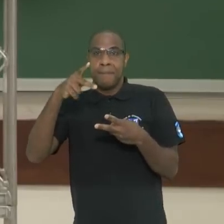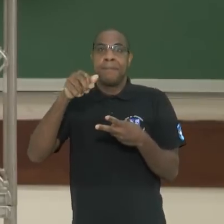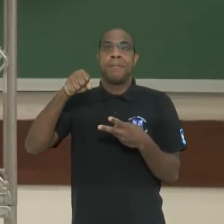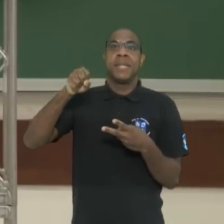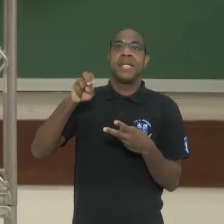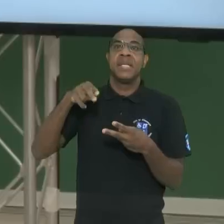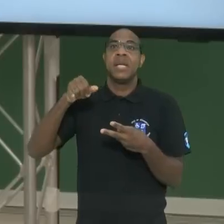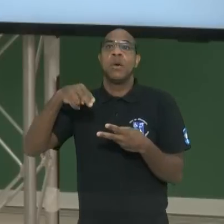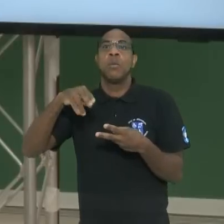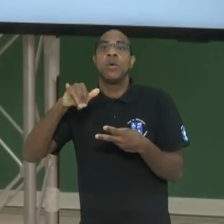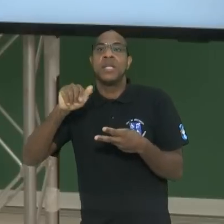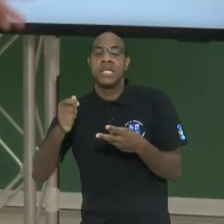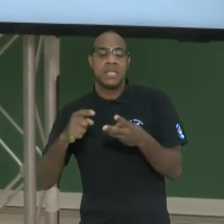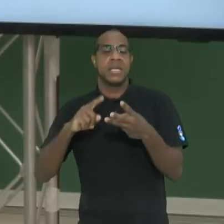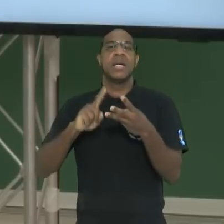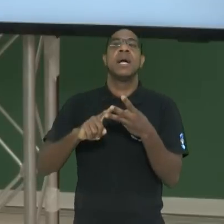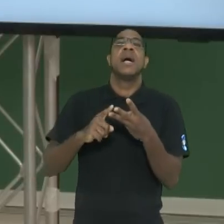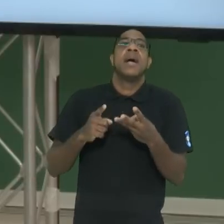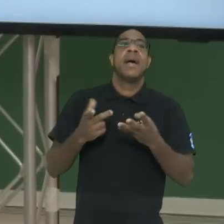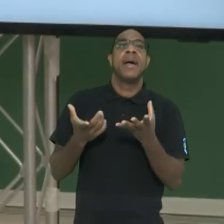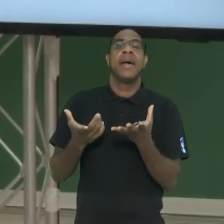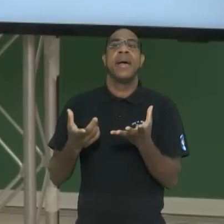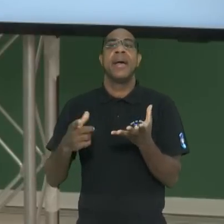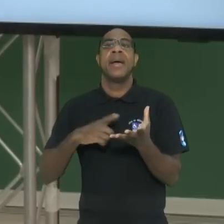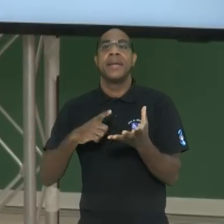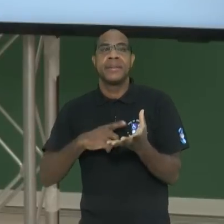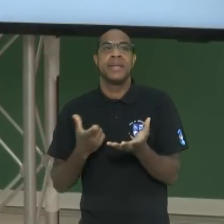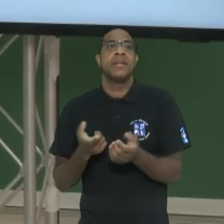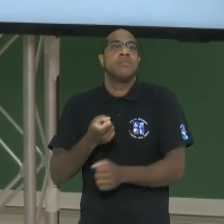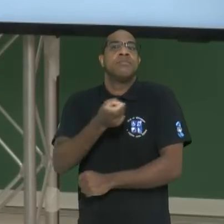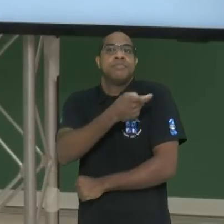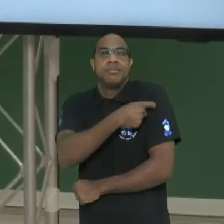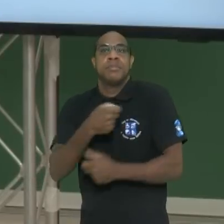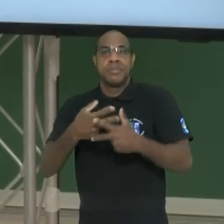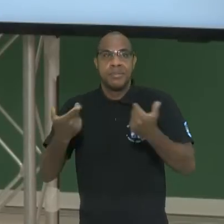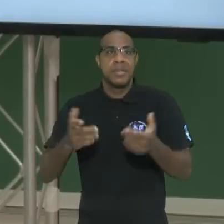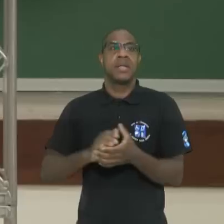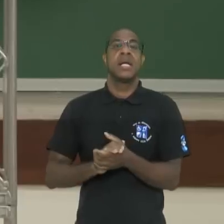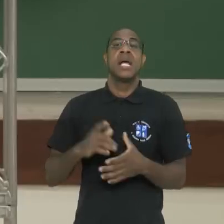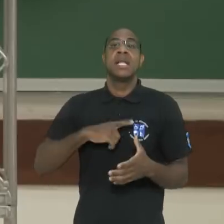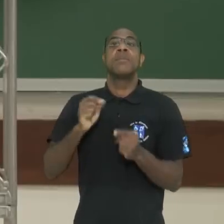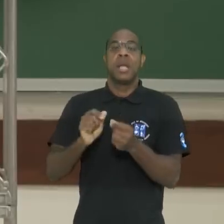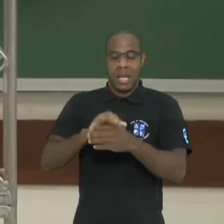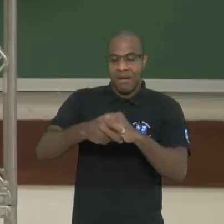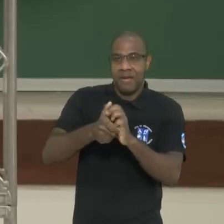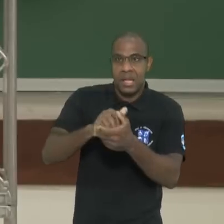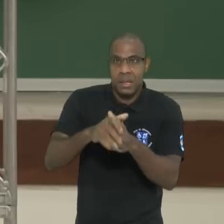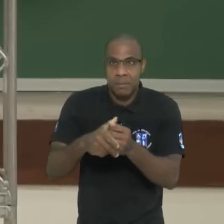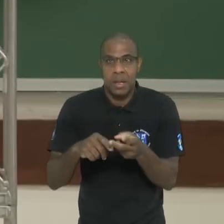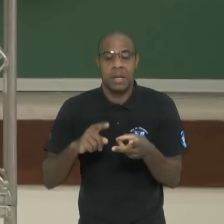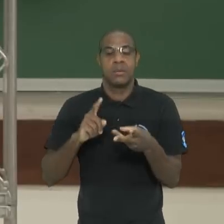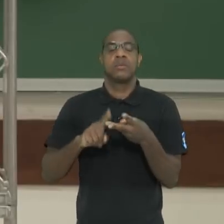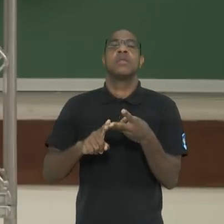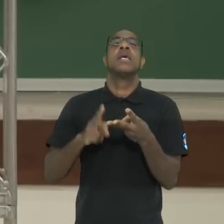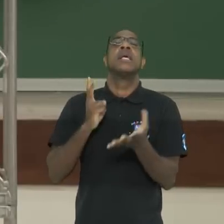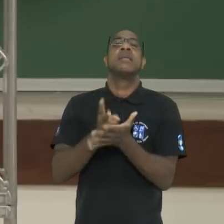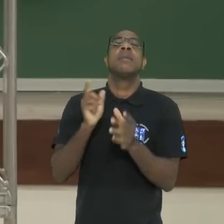prevenção: higiene das mãos, manter os ambientes arejados, sempre você